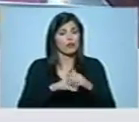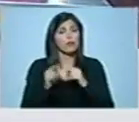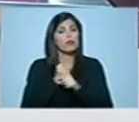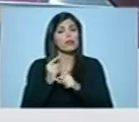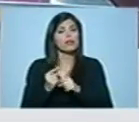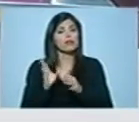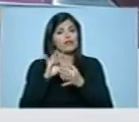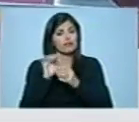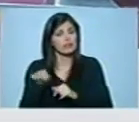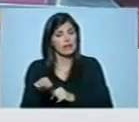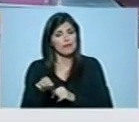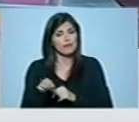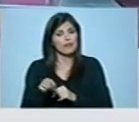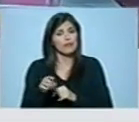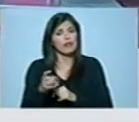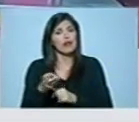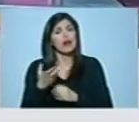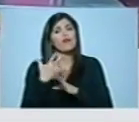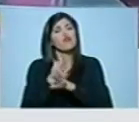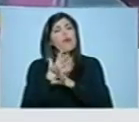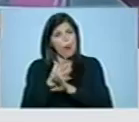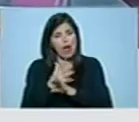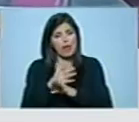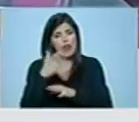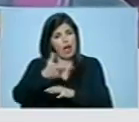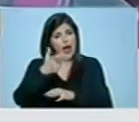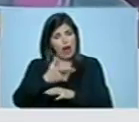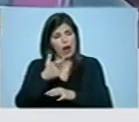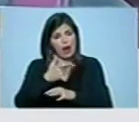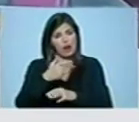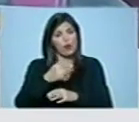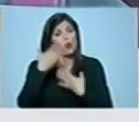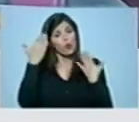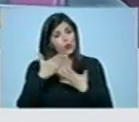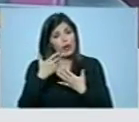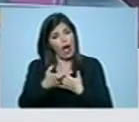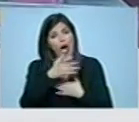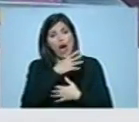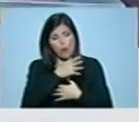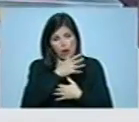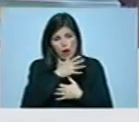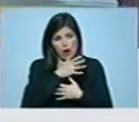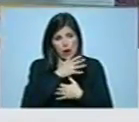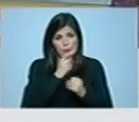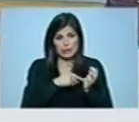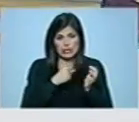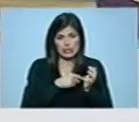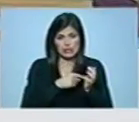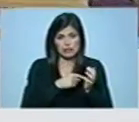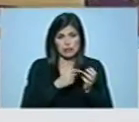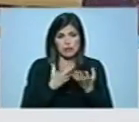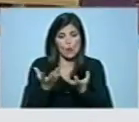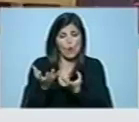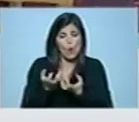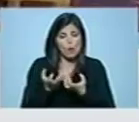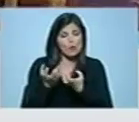por se interligar. As fumadas têm que ficar de um dia para o outro de molho para hidratarem